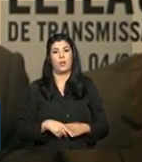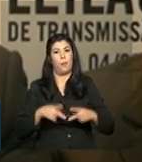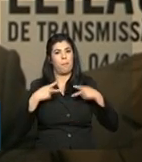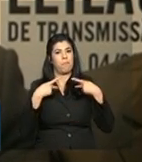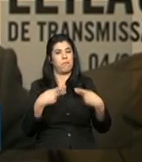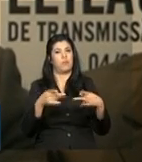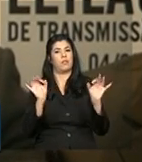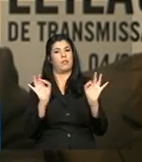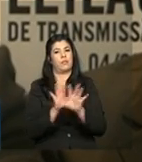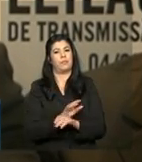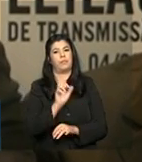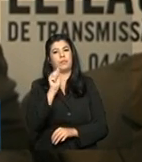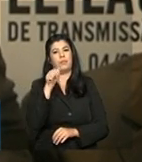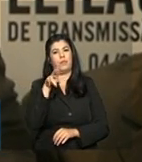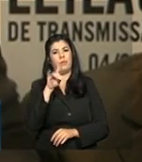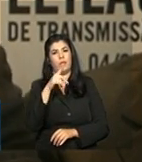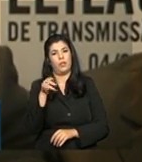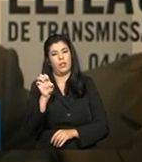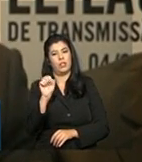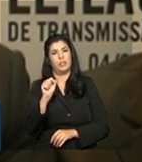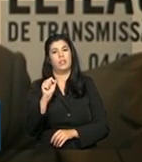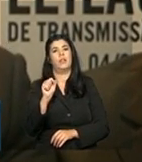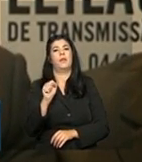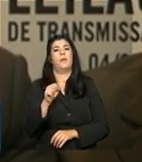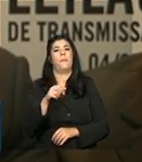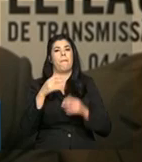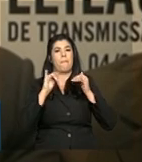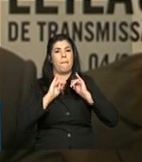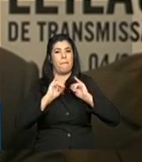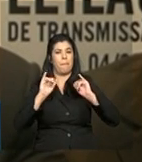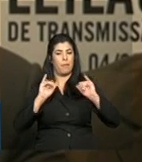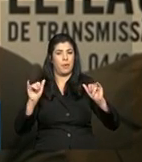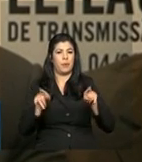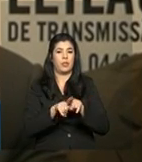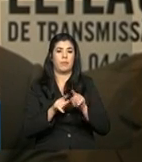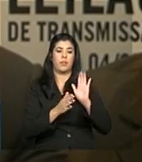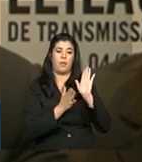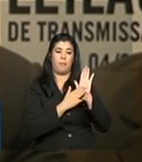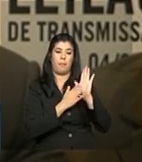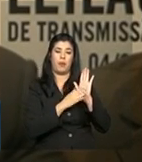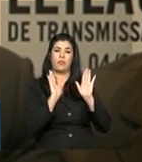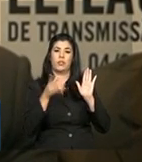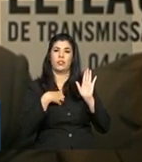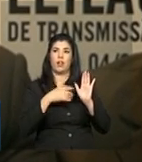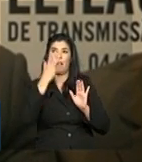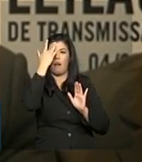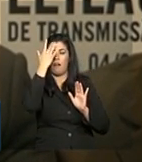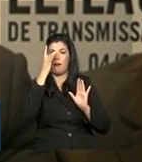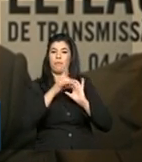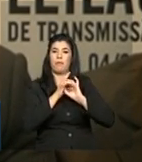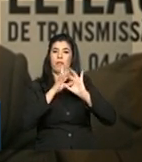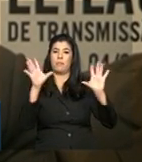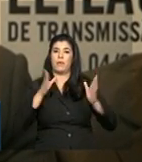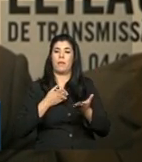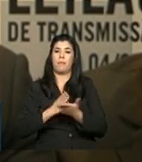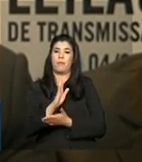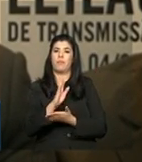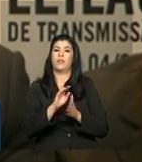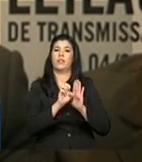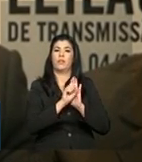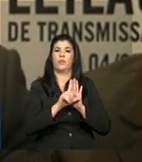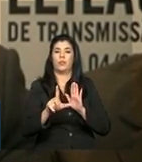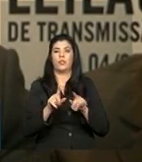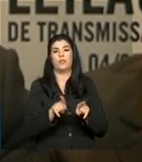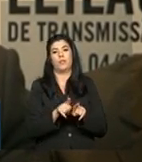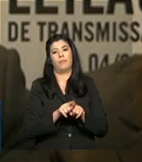precedido de audiência pública e o edital já está na pauta da reunião diretoria da ANEEL para ser deliberada amanhã a aprovação do edital. Mas